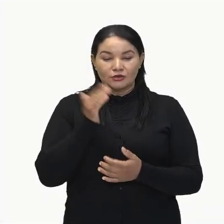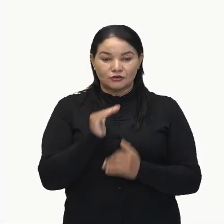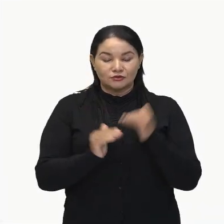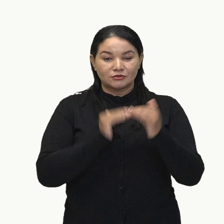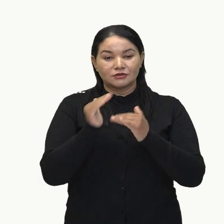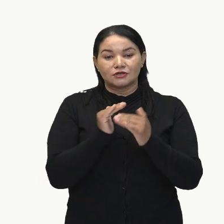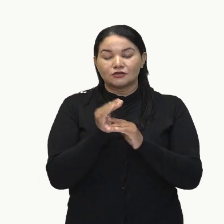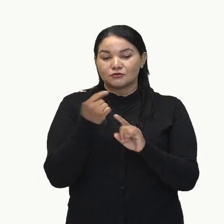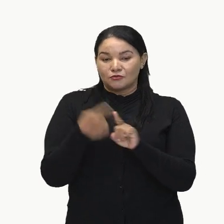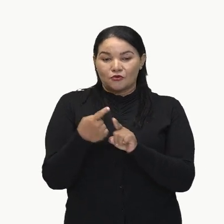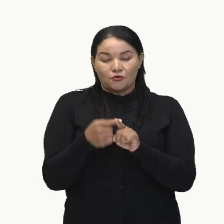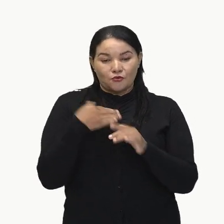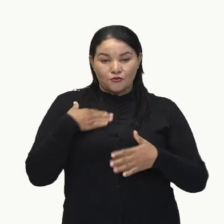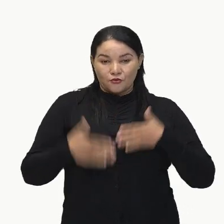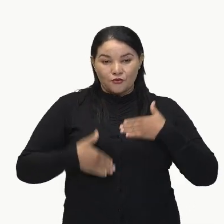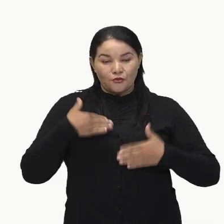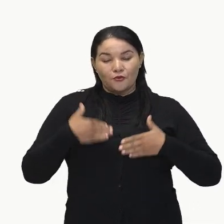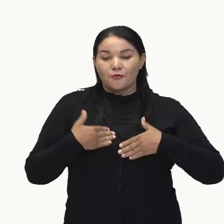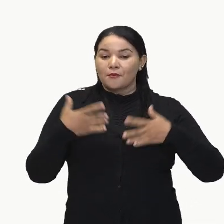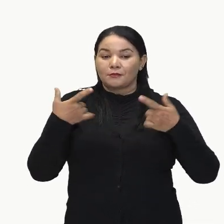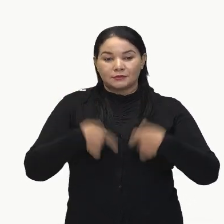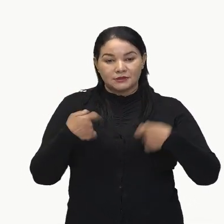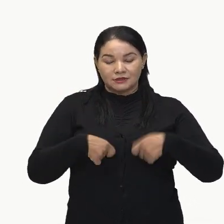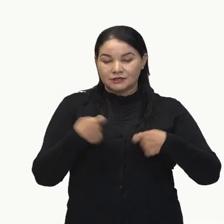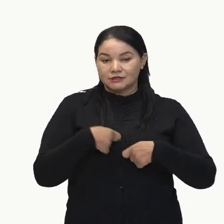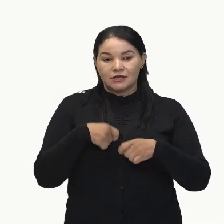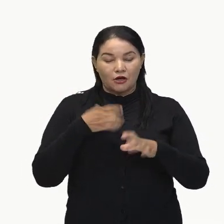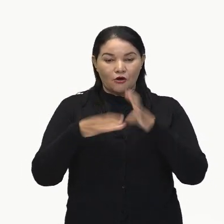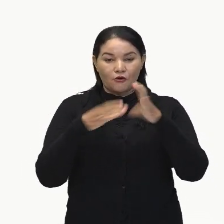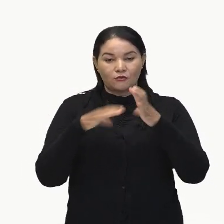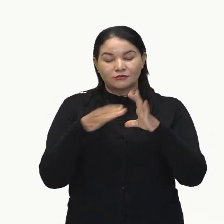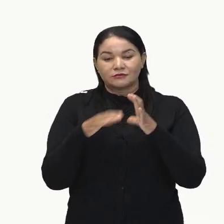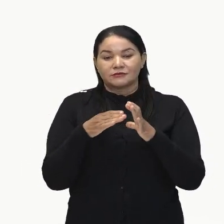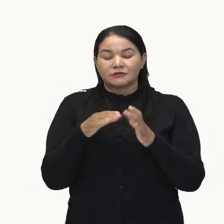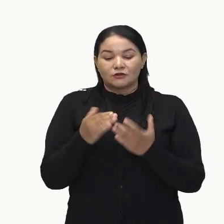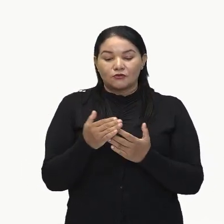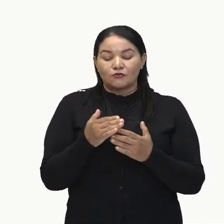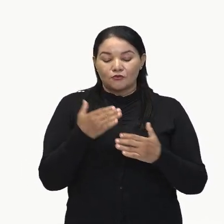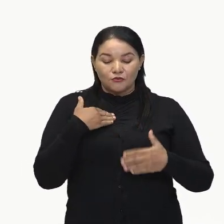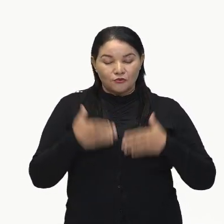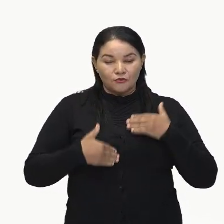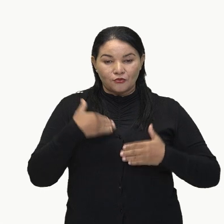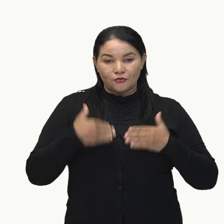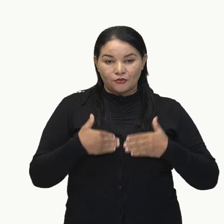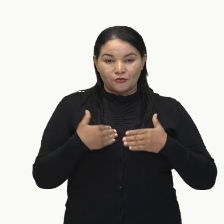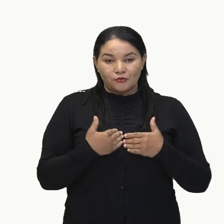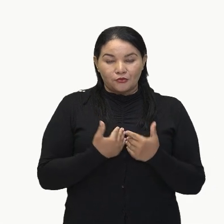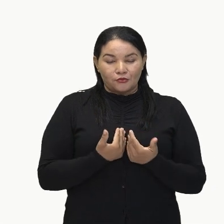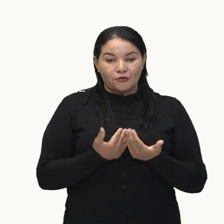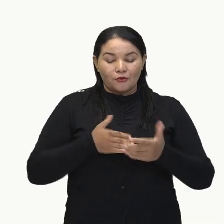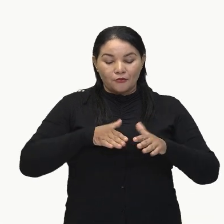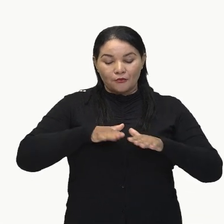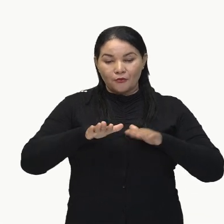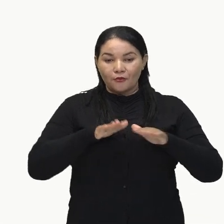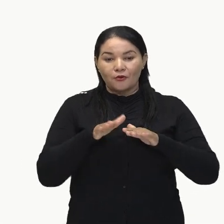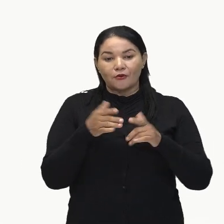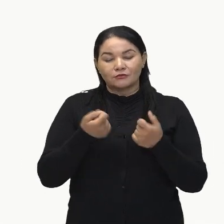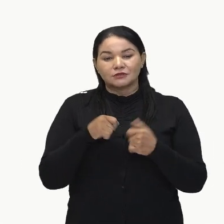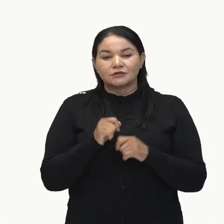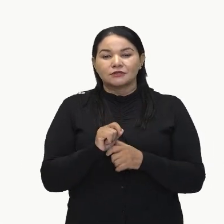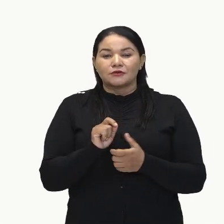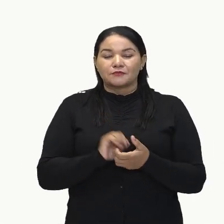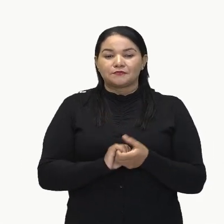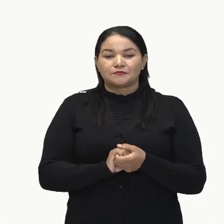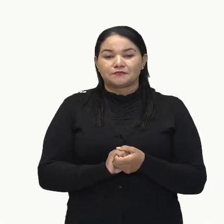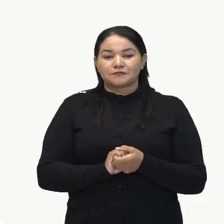comunicar. Então, o corpo, ele procura estar dentro de um processo em que, ao mesmo tempo,